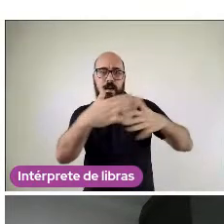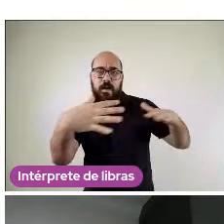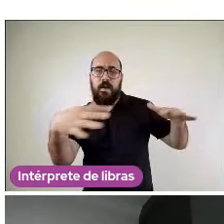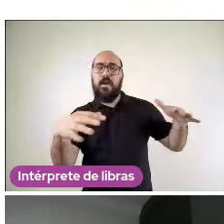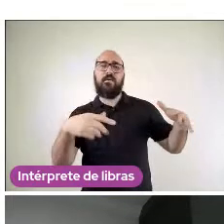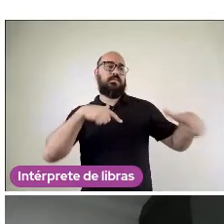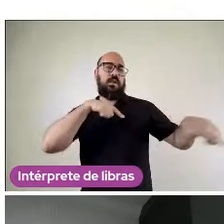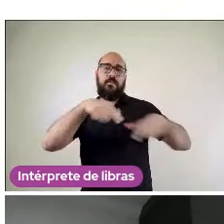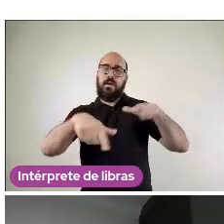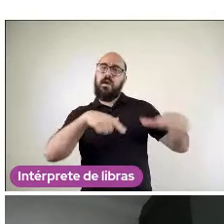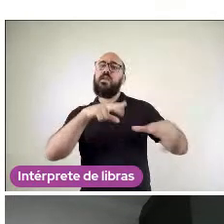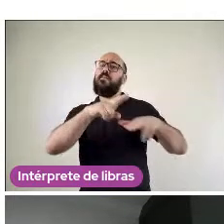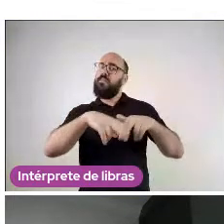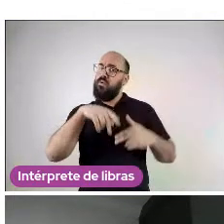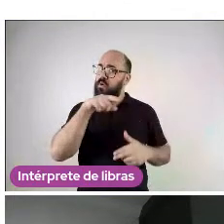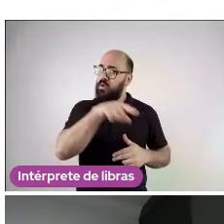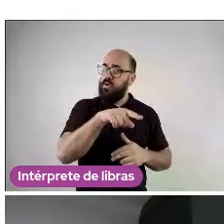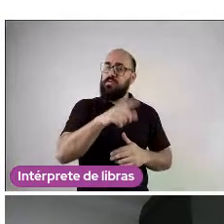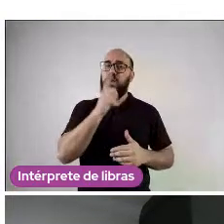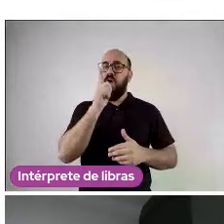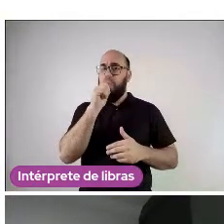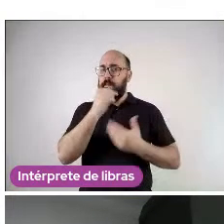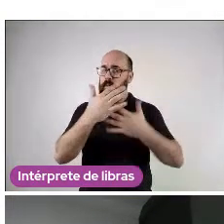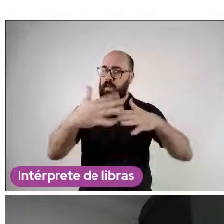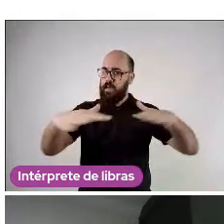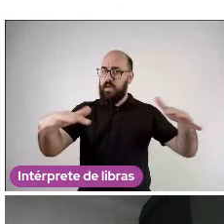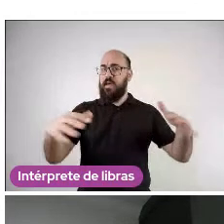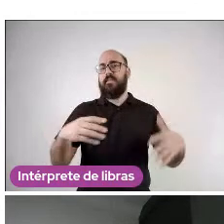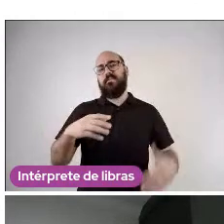empregos, cerca de 3 bilhões,